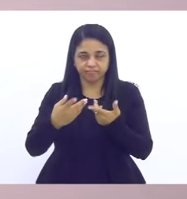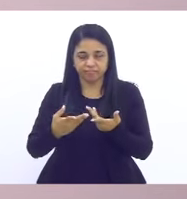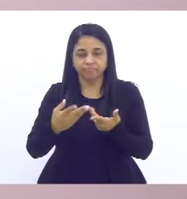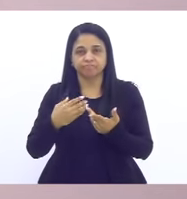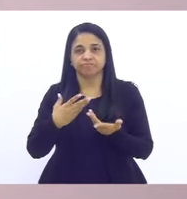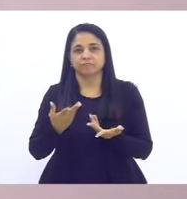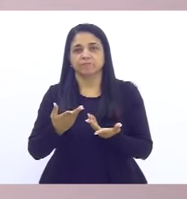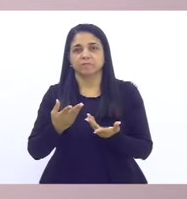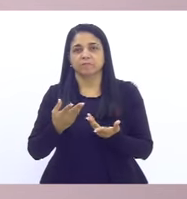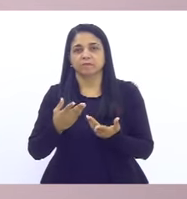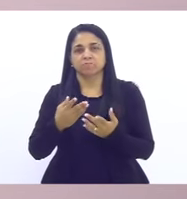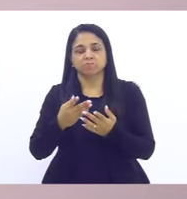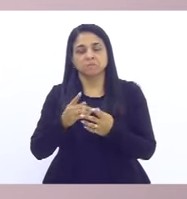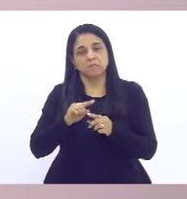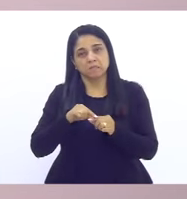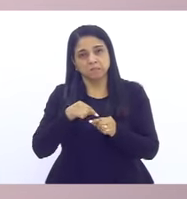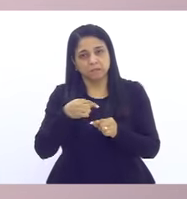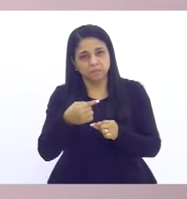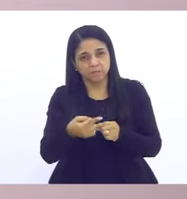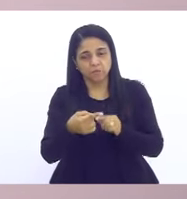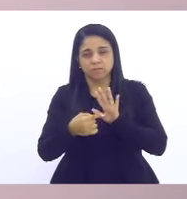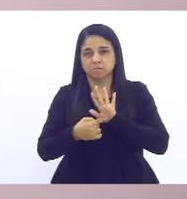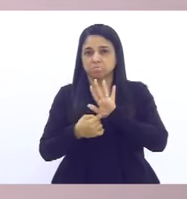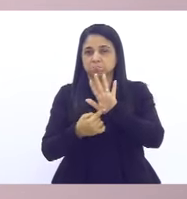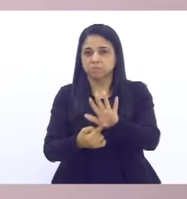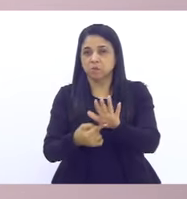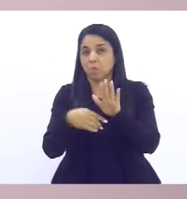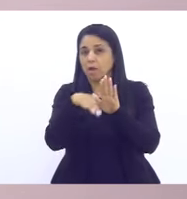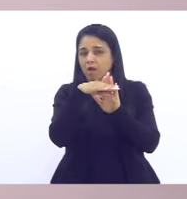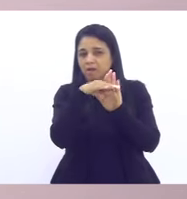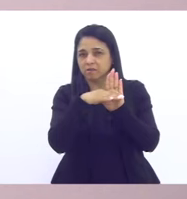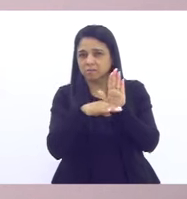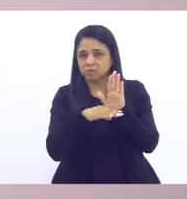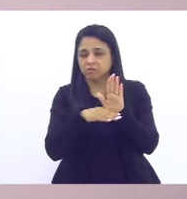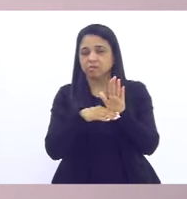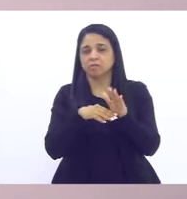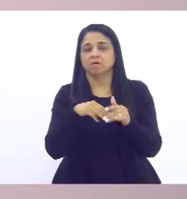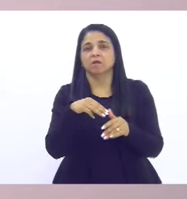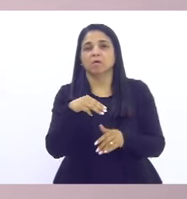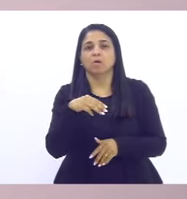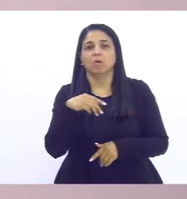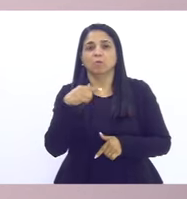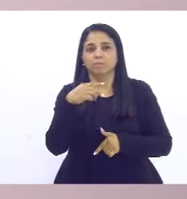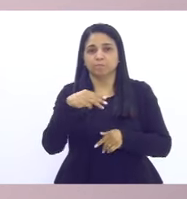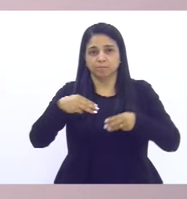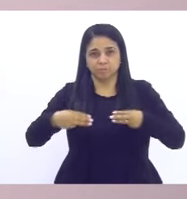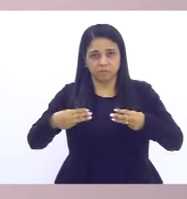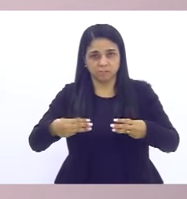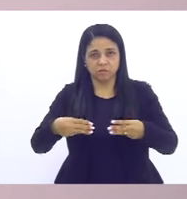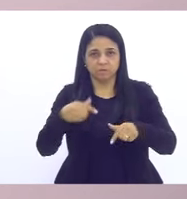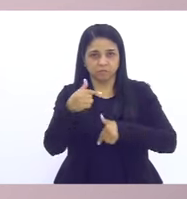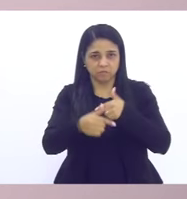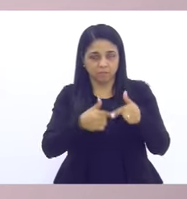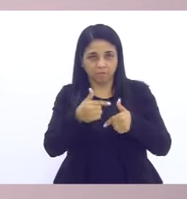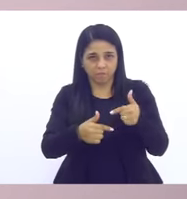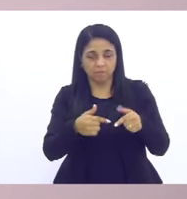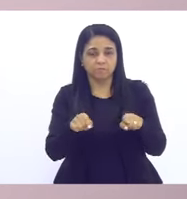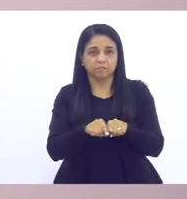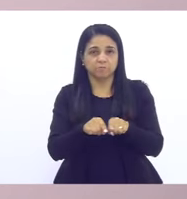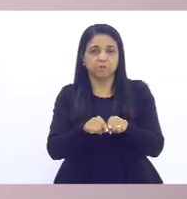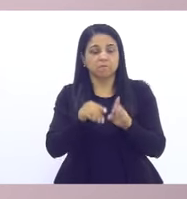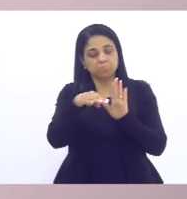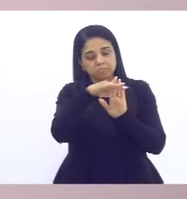nós, posteriormente, apresentarmos uma lista ao Ministério do Trabalho para que possa, na sequência, nos apresentar a